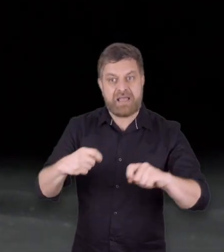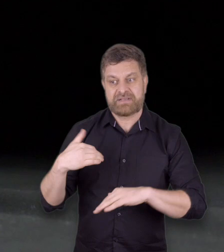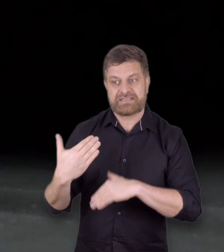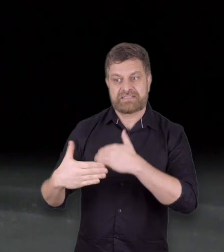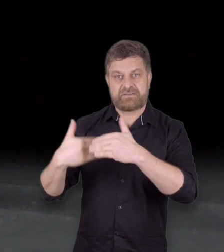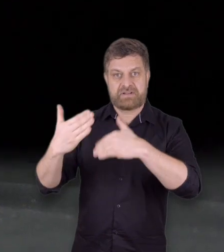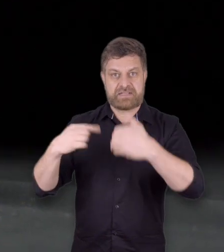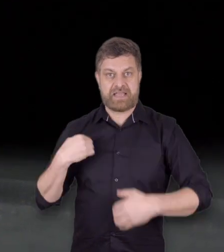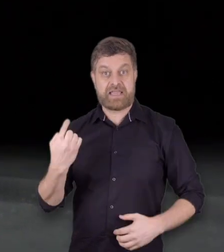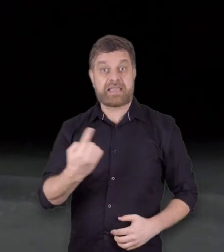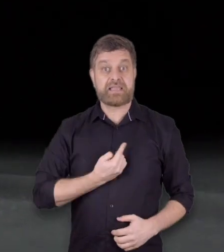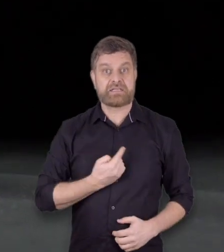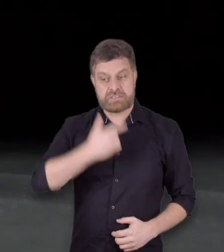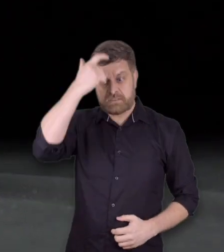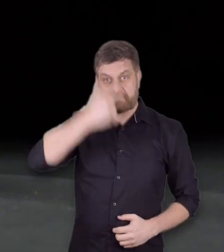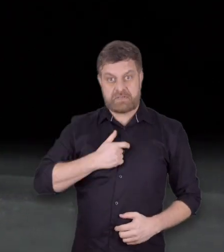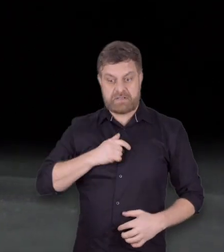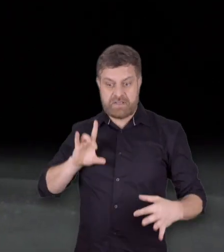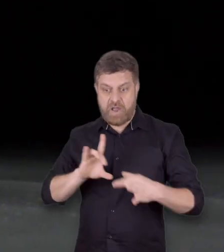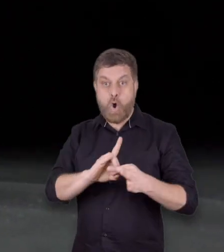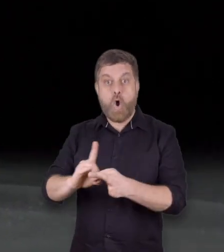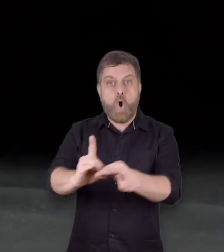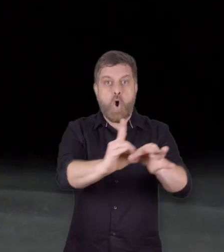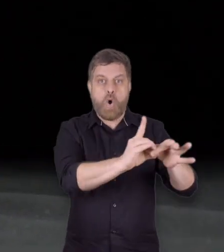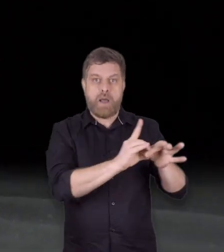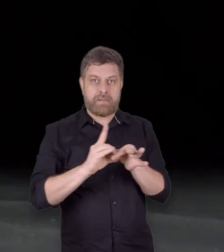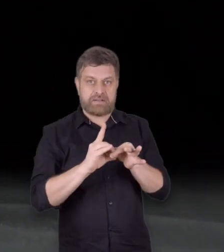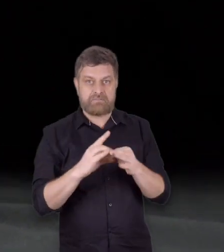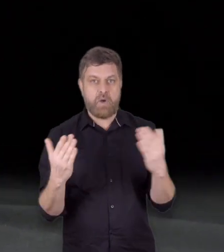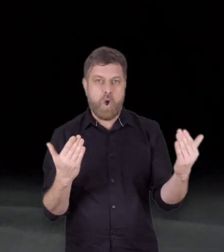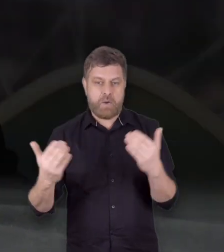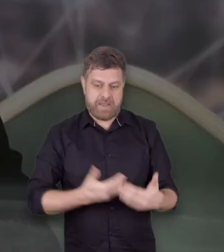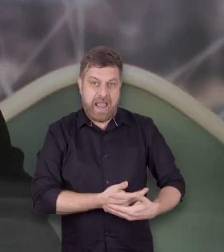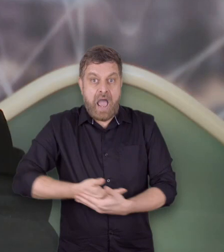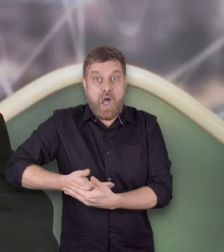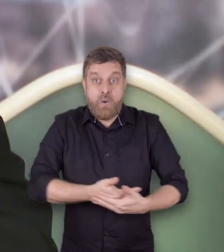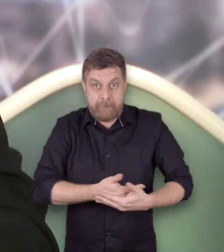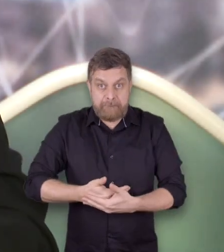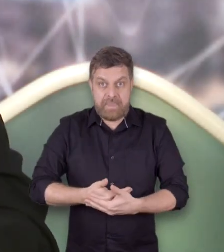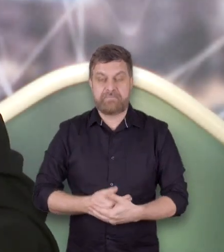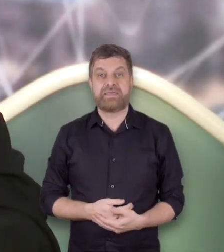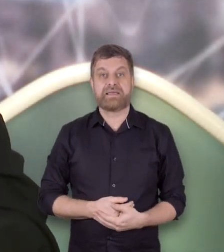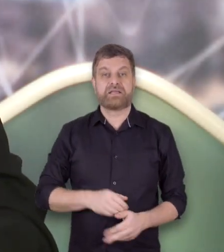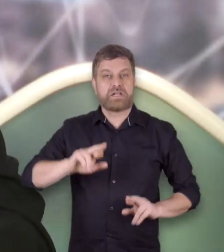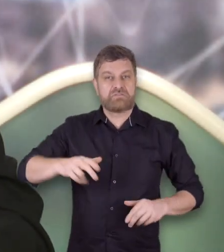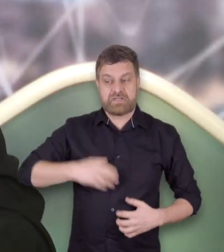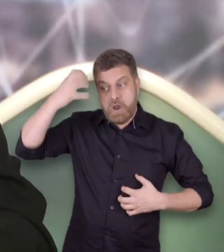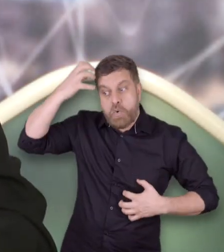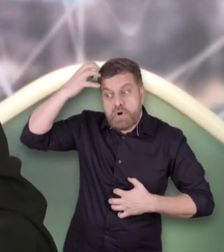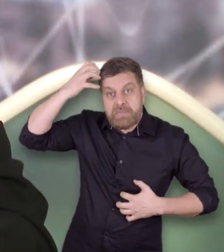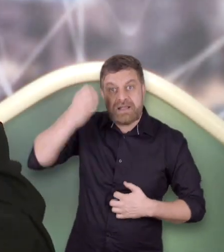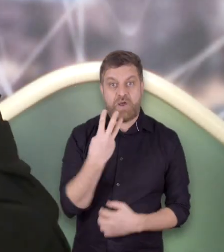capacidades que permitam que a gente se torne membro da nossa coletividade. Para comparar, um bebezinho chimpanzé nasce, com